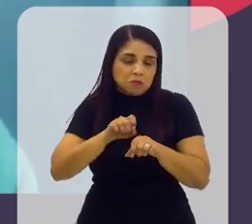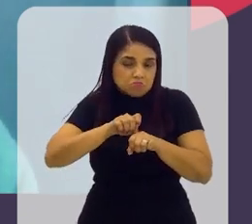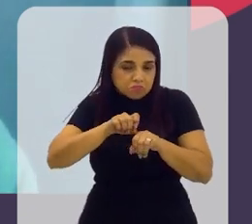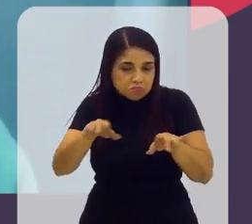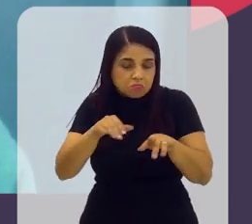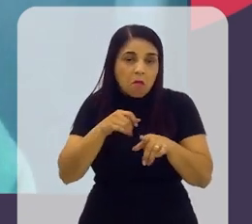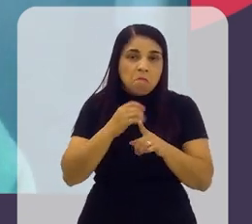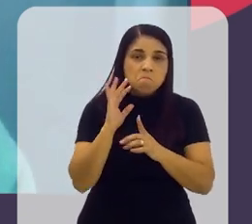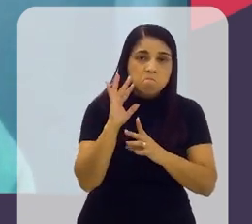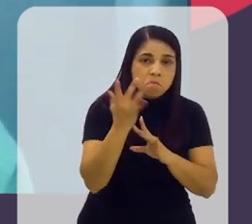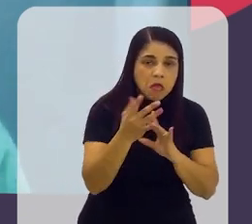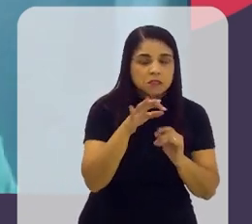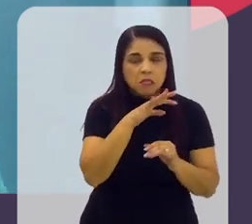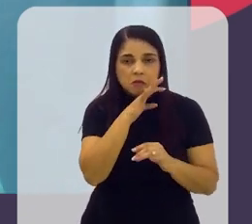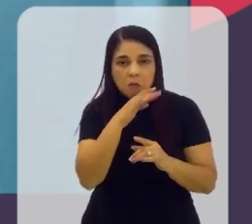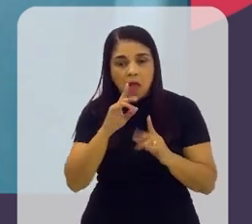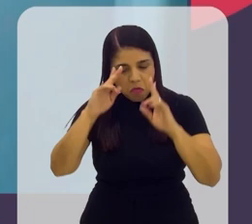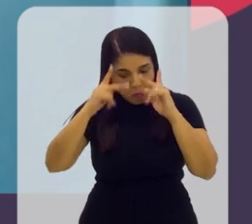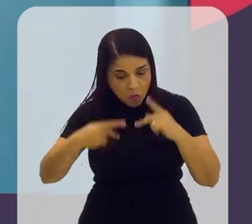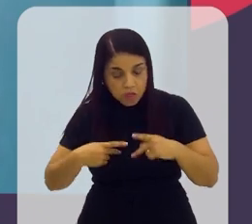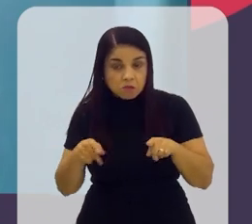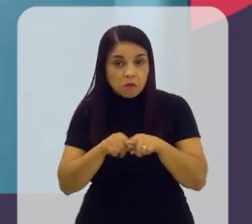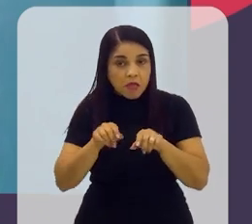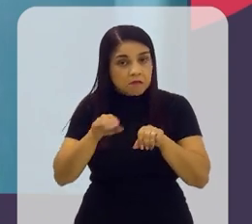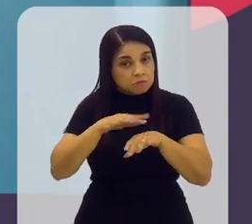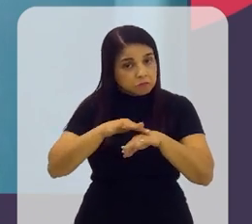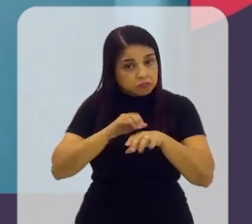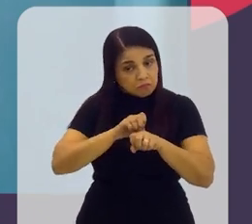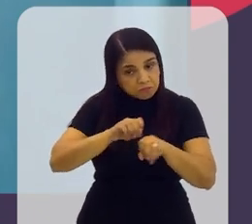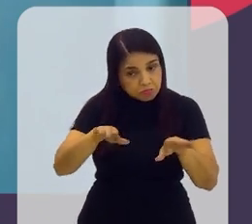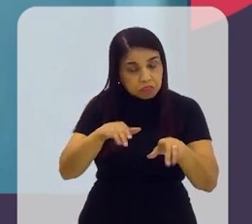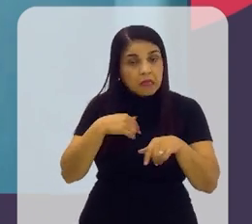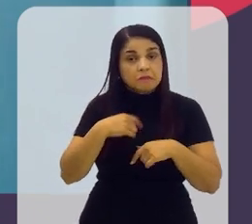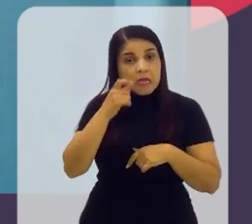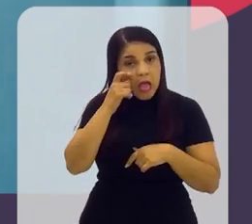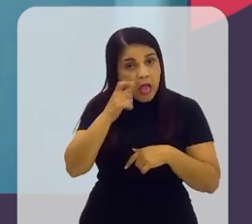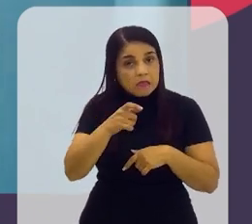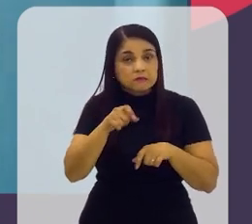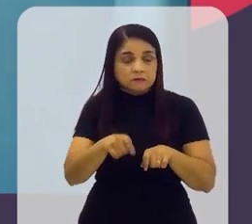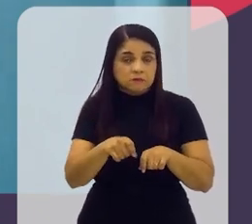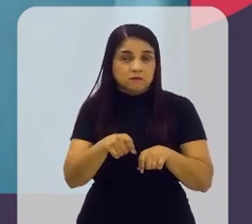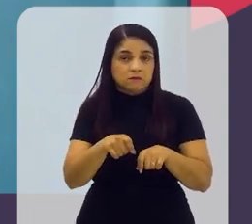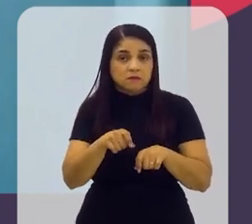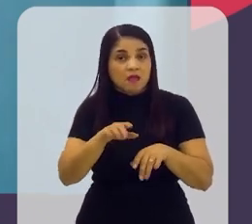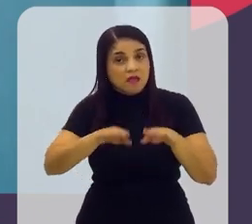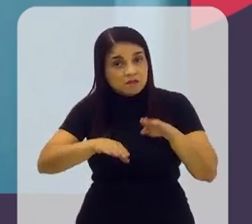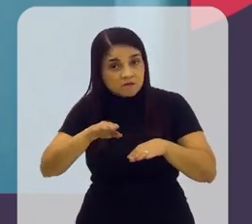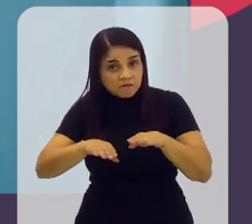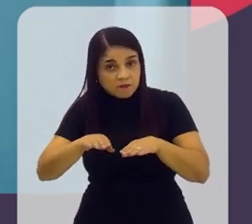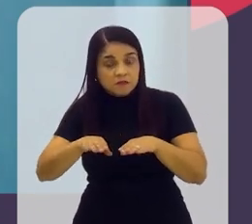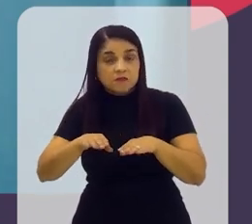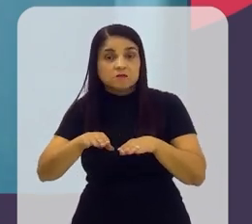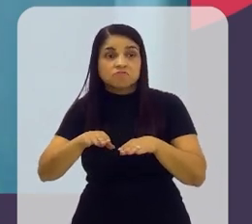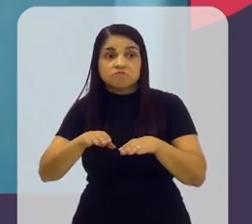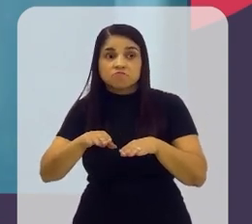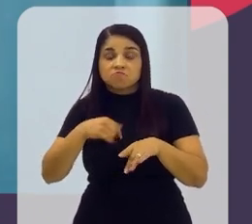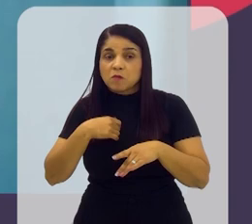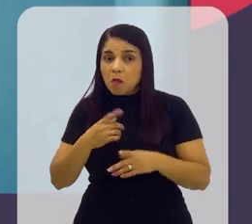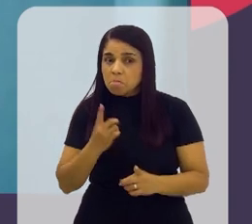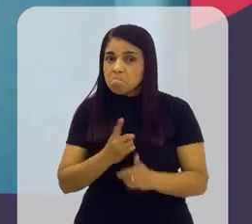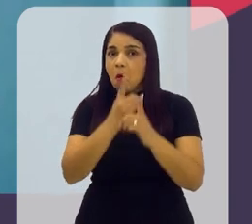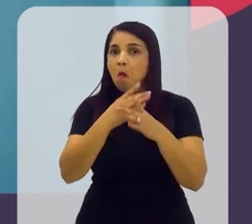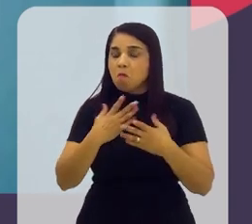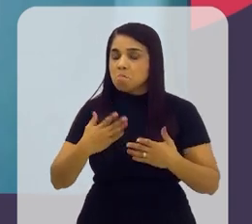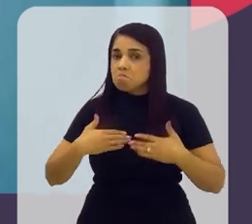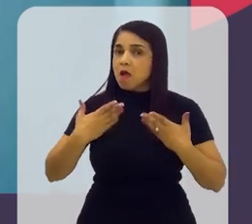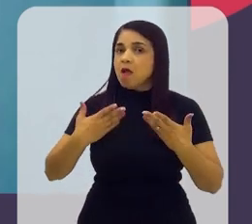para aquelas plantas, para aqueles animais e às vezes para a gente também. Então a gente tem que estar atento a isso, porque isso pode ser às vezes uma grande caixa